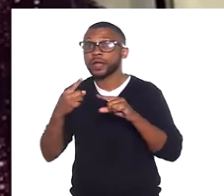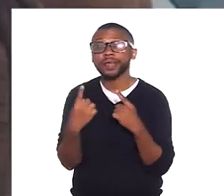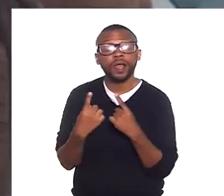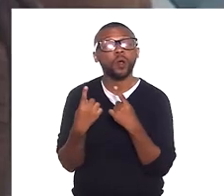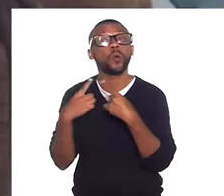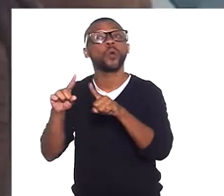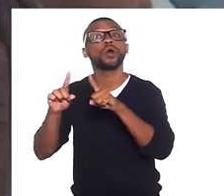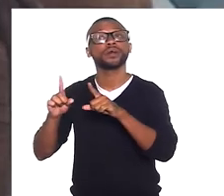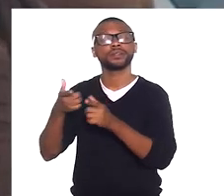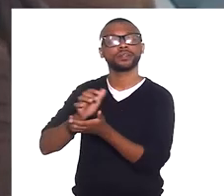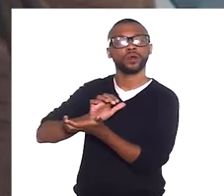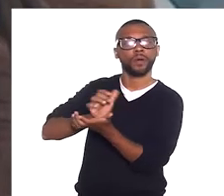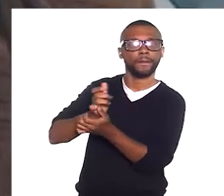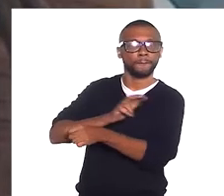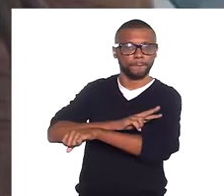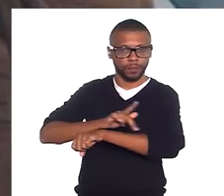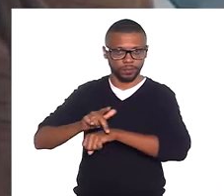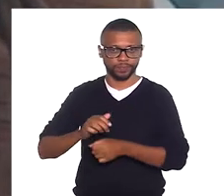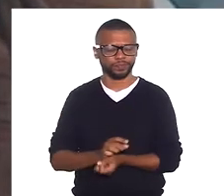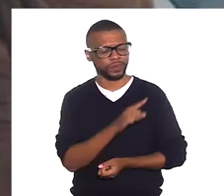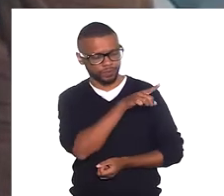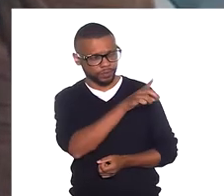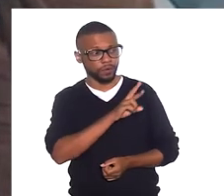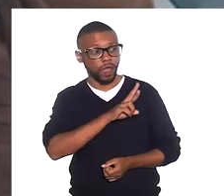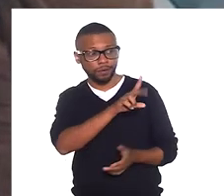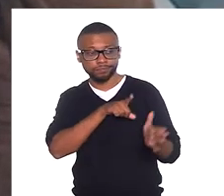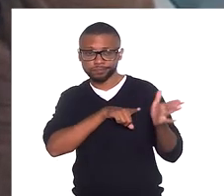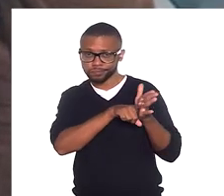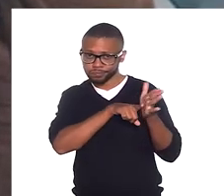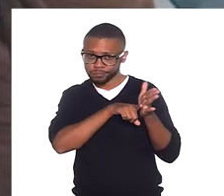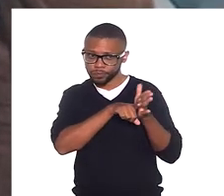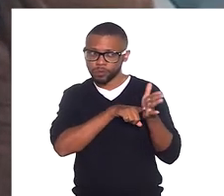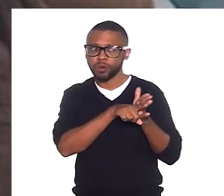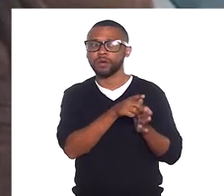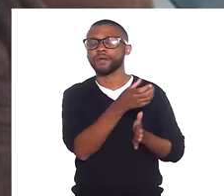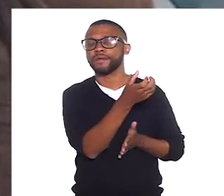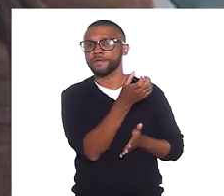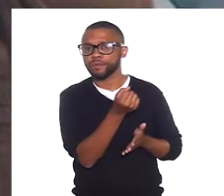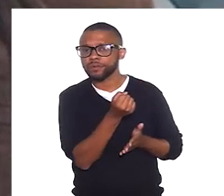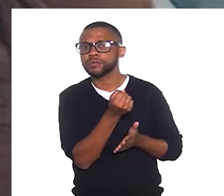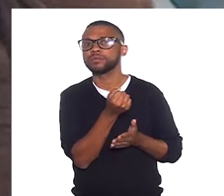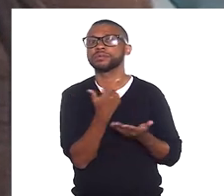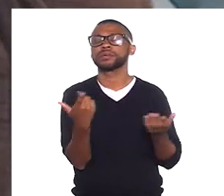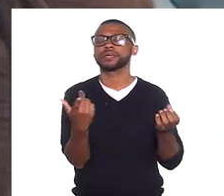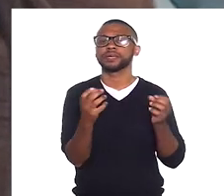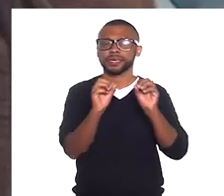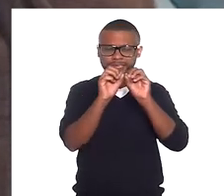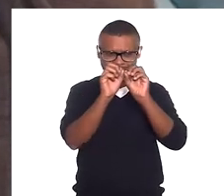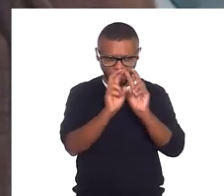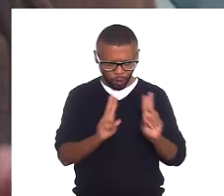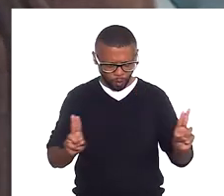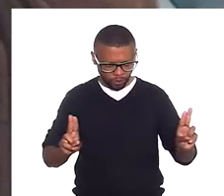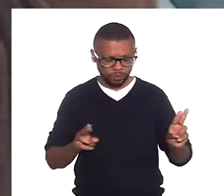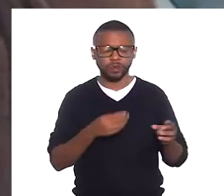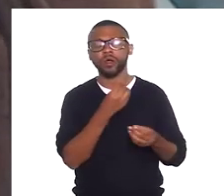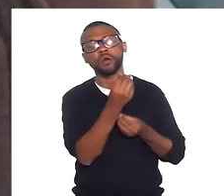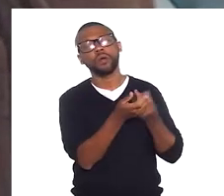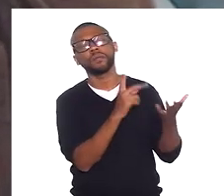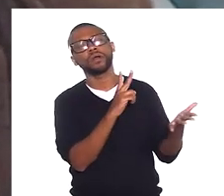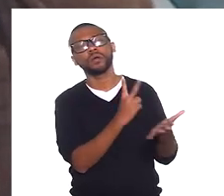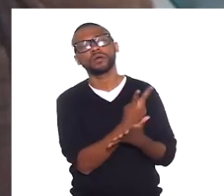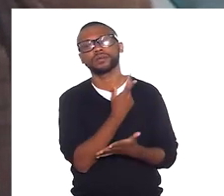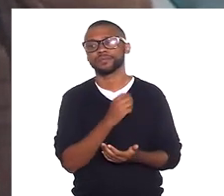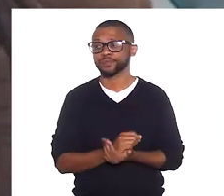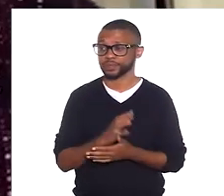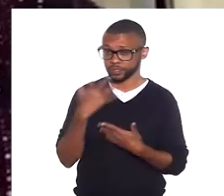comunicação antirracista. Você foi consultora do Fundo de População das Nações Unidas. Em que consistiu esse